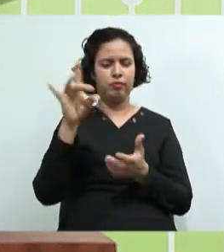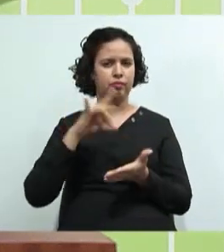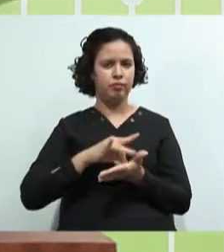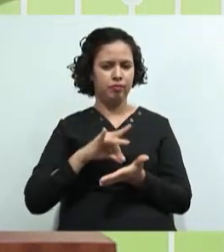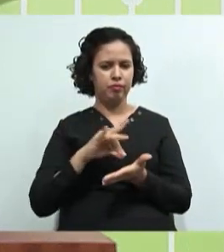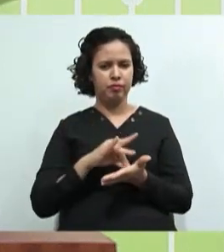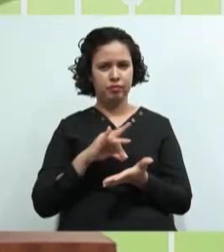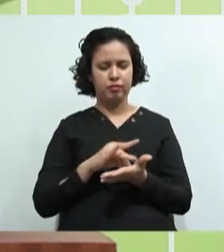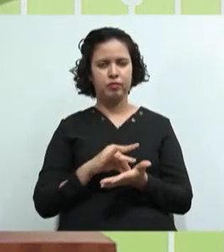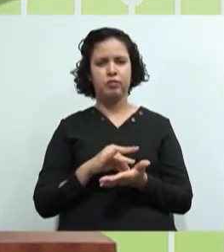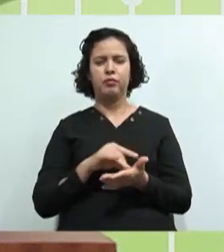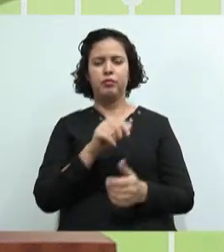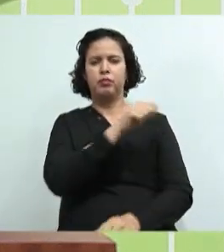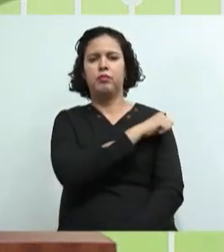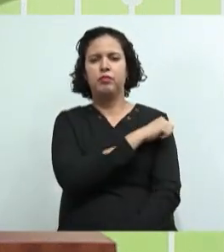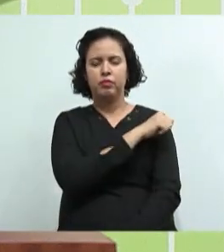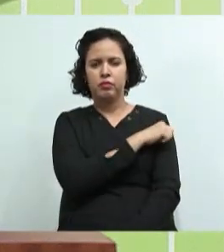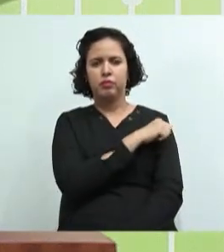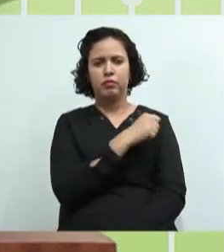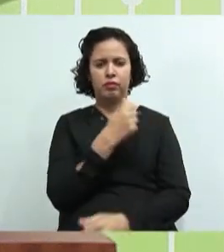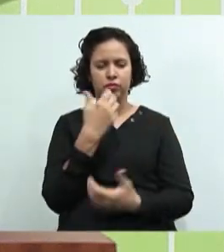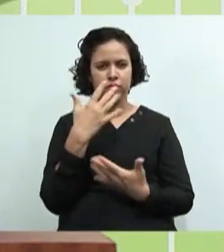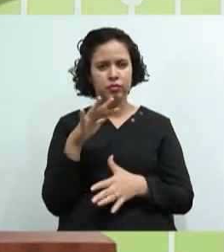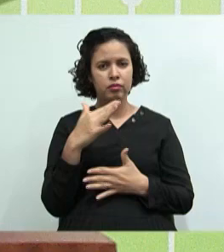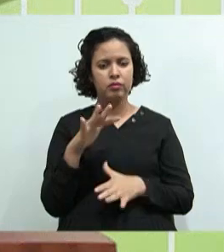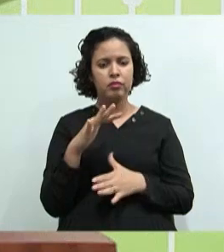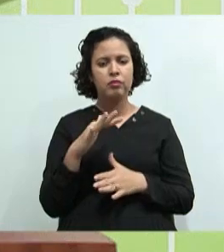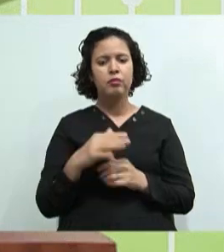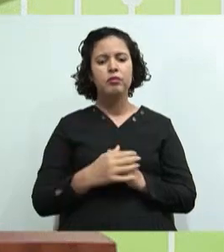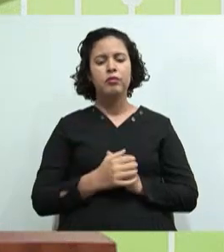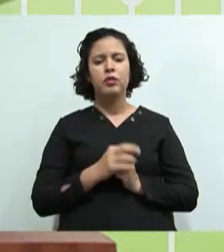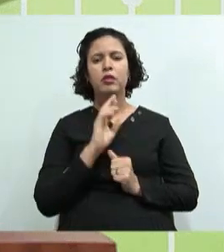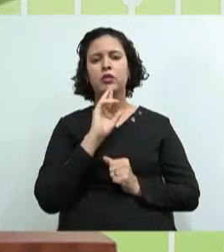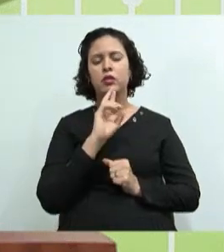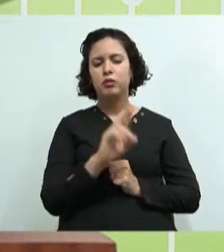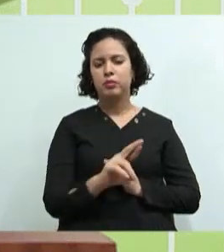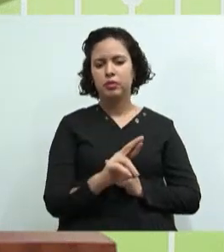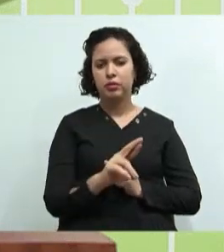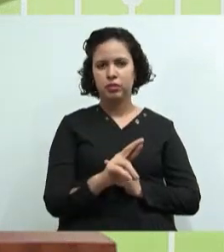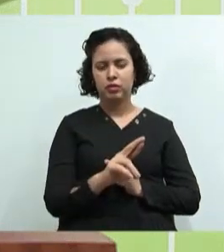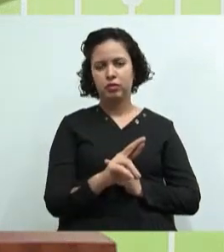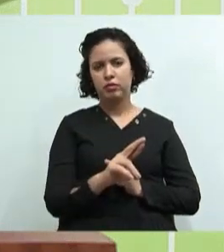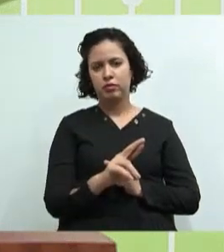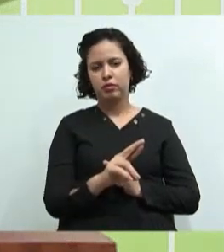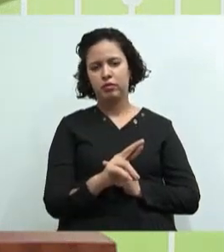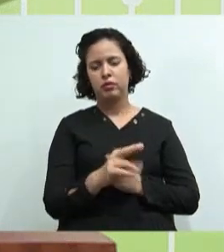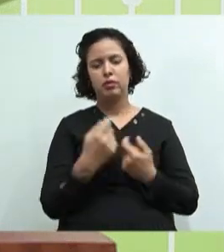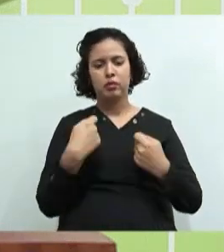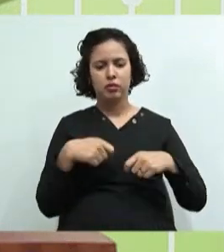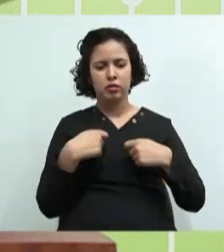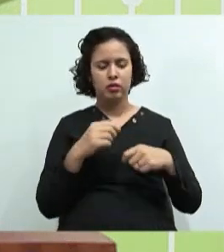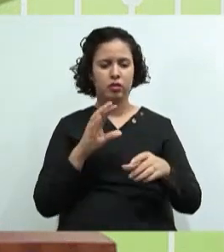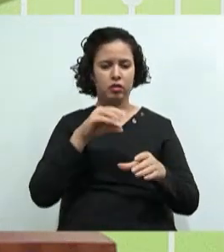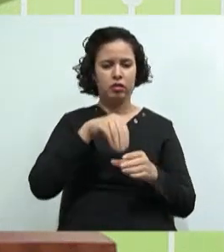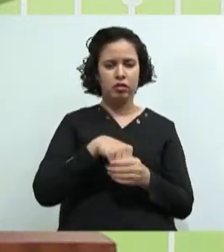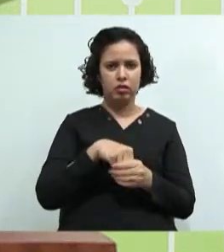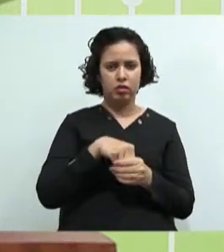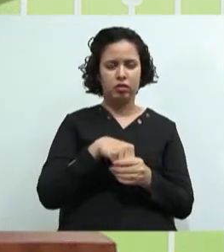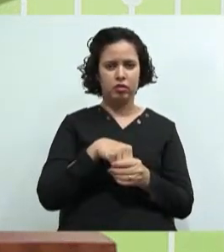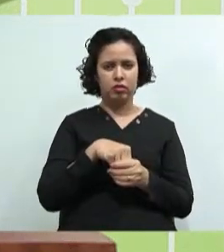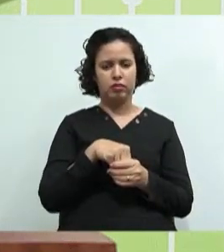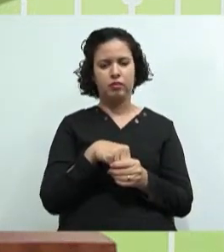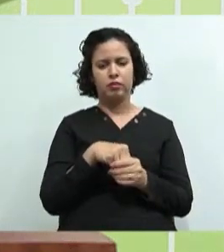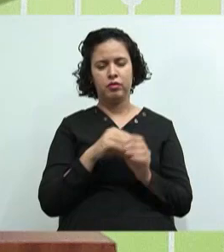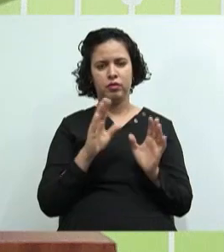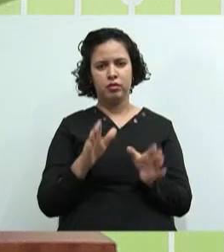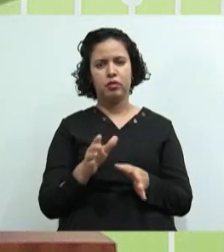alunos aí da professora Maria Rus estão de parabéns. É lógico, as respostas, como era subjetiva, elas precisavam estar dentro disso que a professora